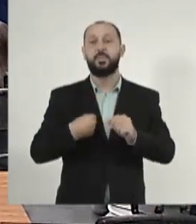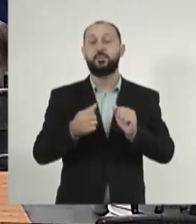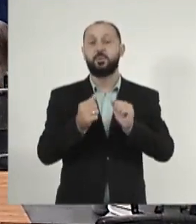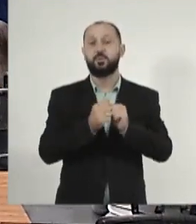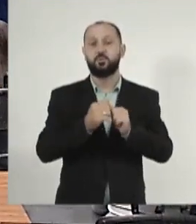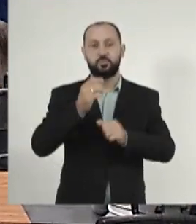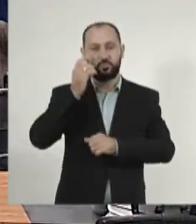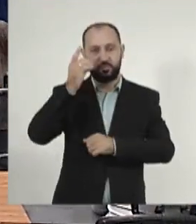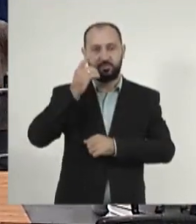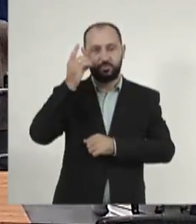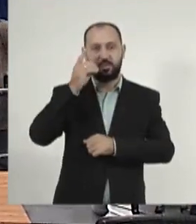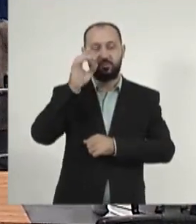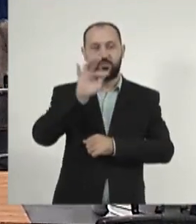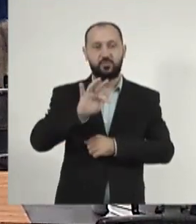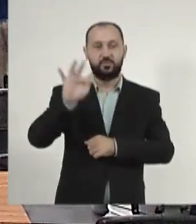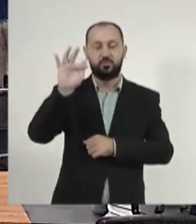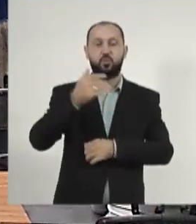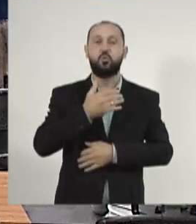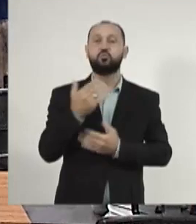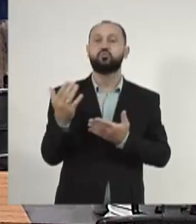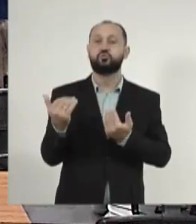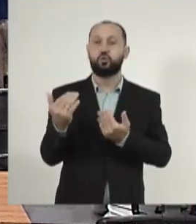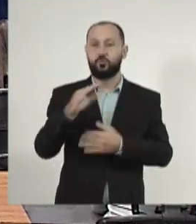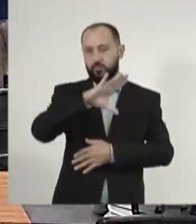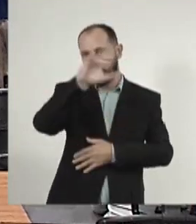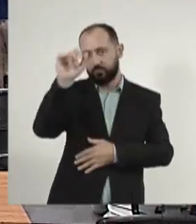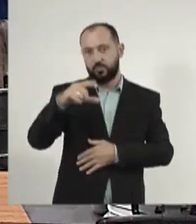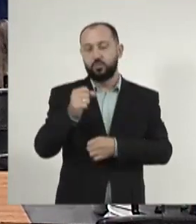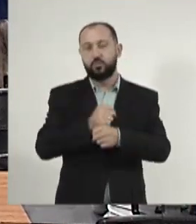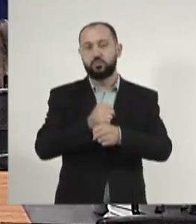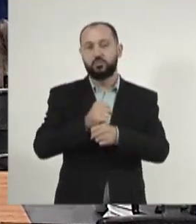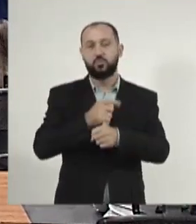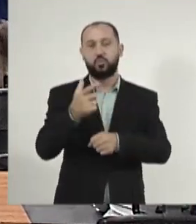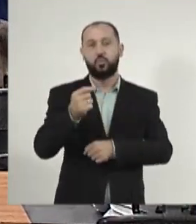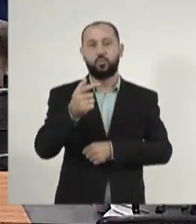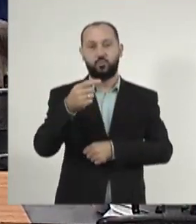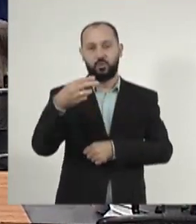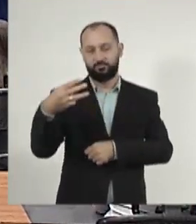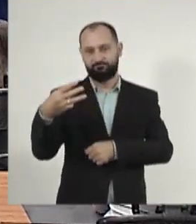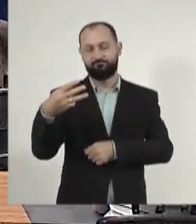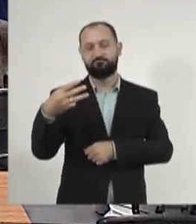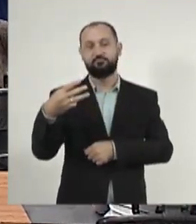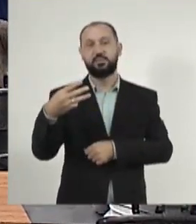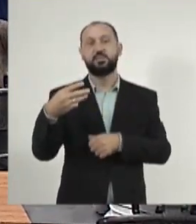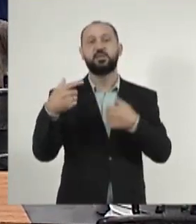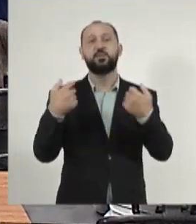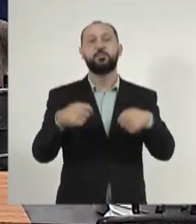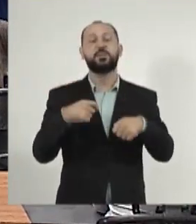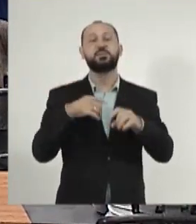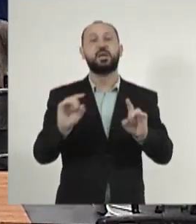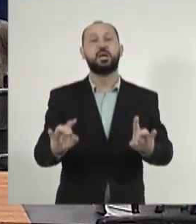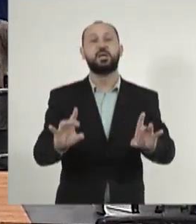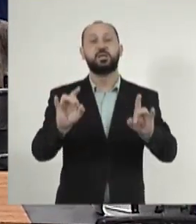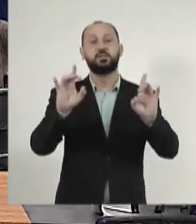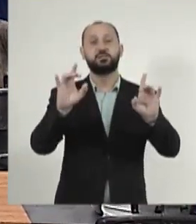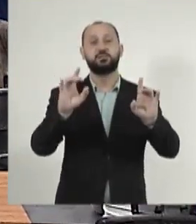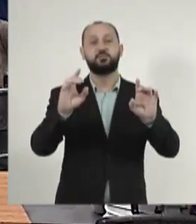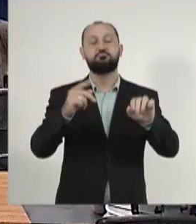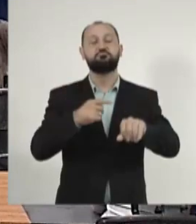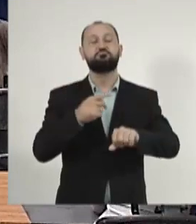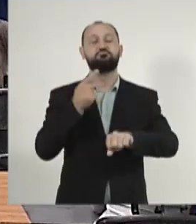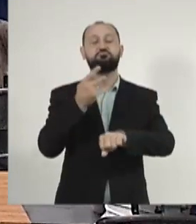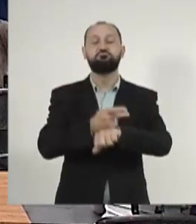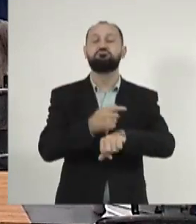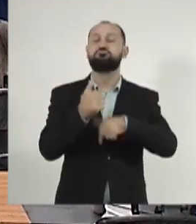participação como deputado federal jovem de Mato Grosso do Sul no ano 2023 e que merece especial destaque pelo